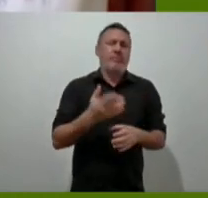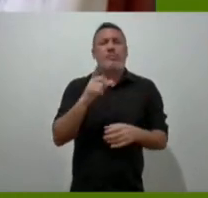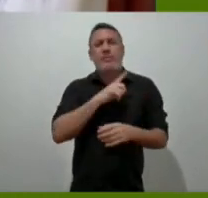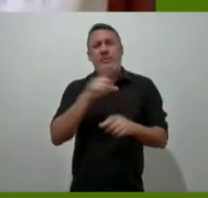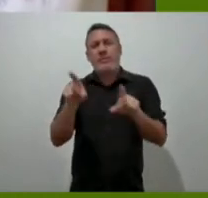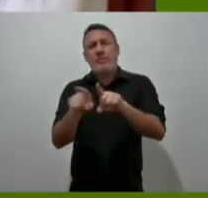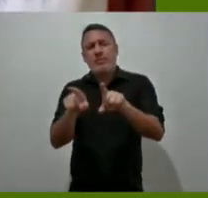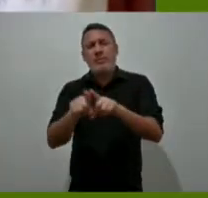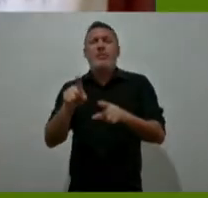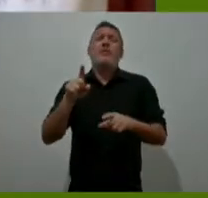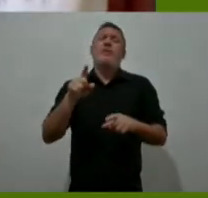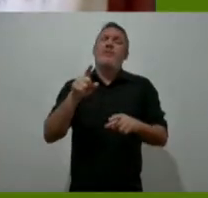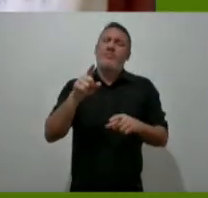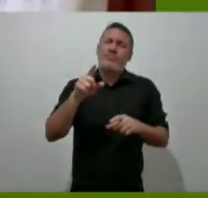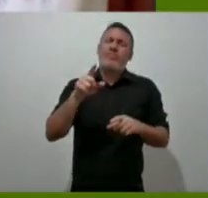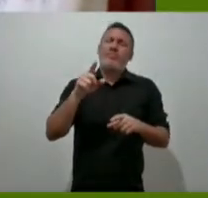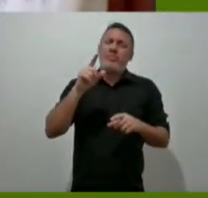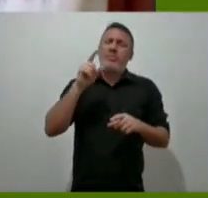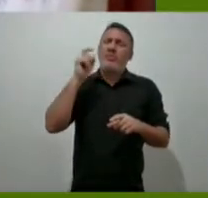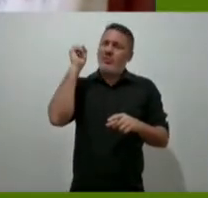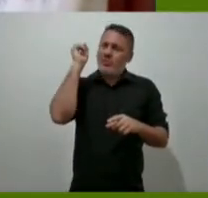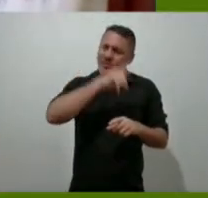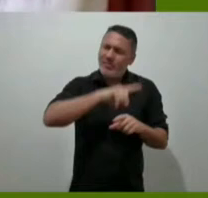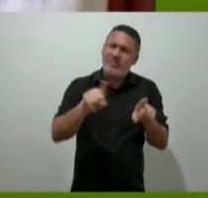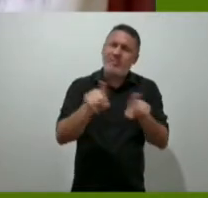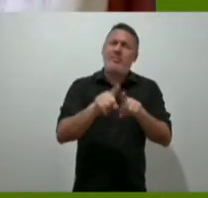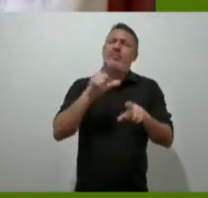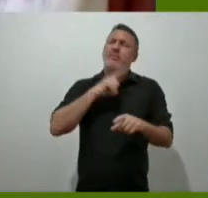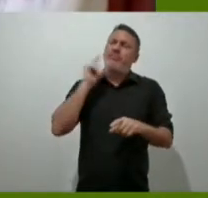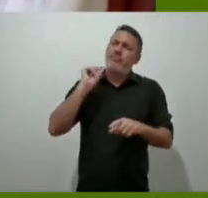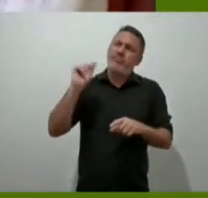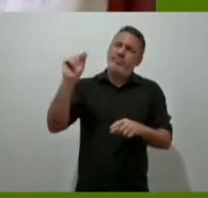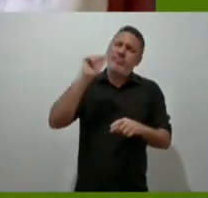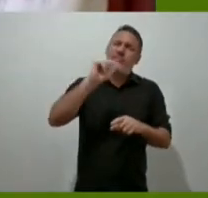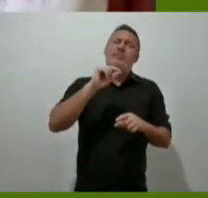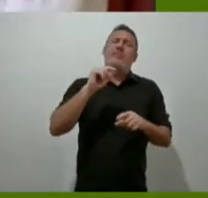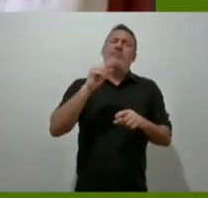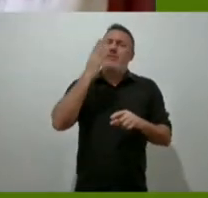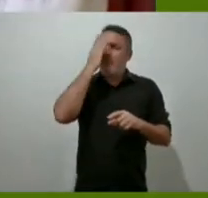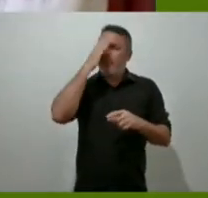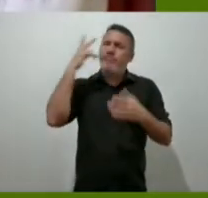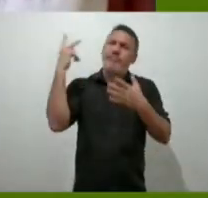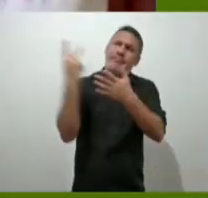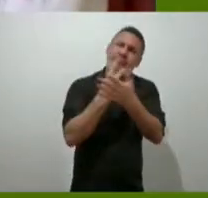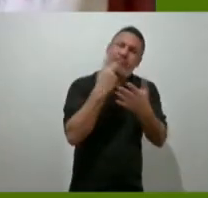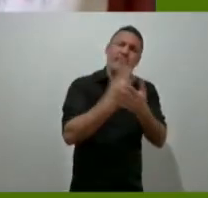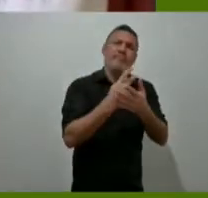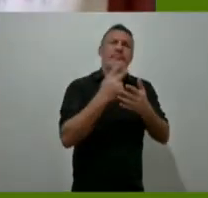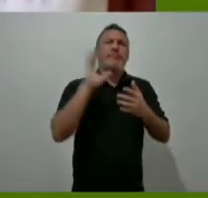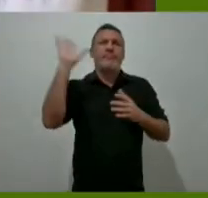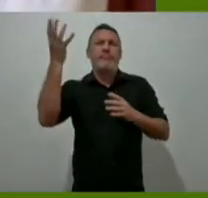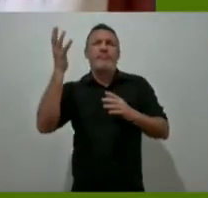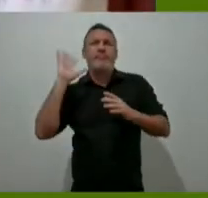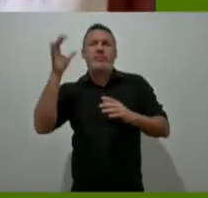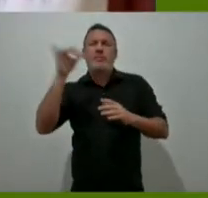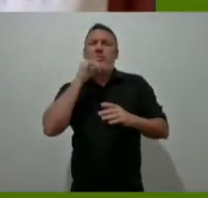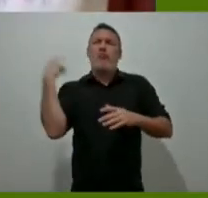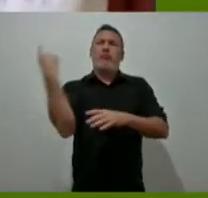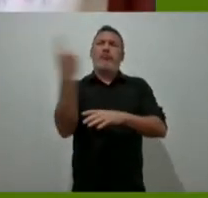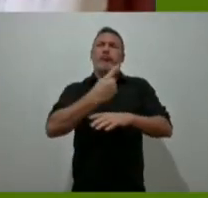quantidade de fatos físicos acontecendo, como grandes ciclones, grandes